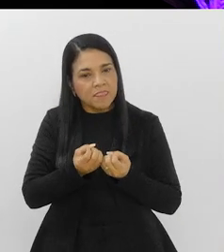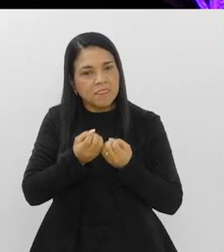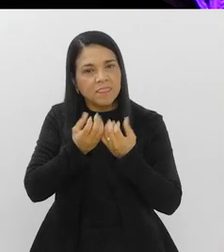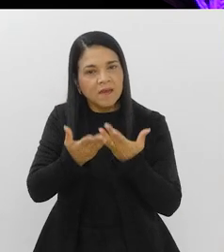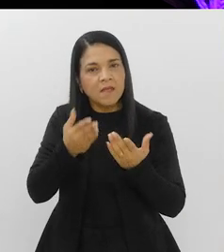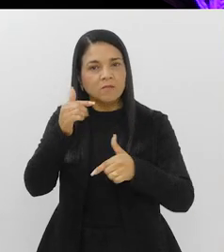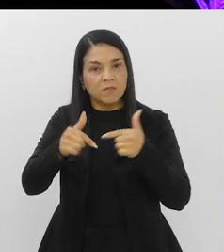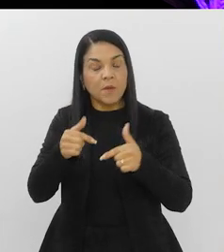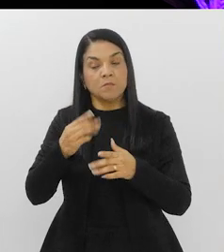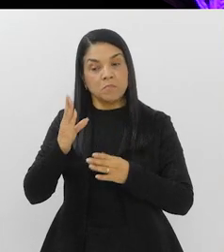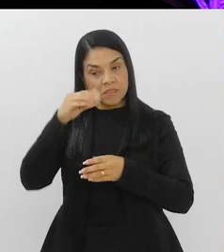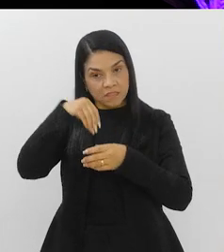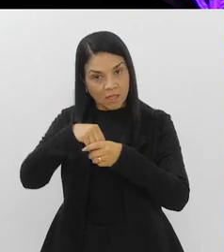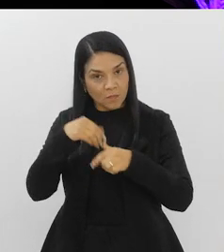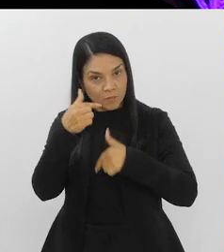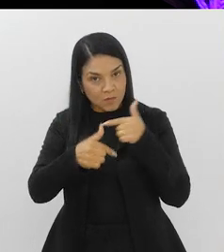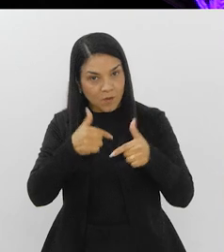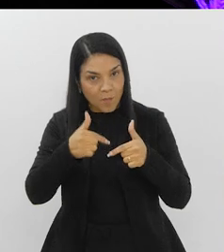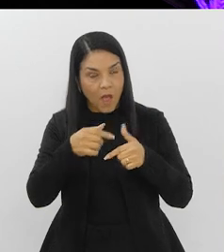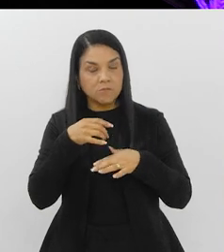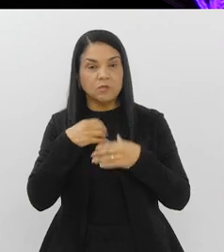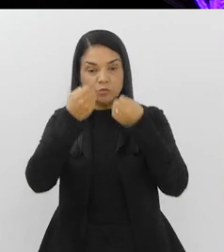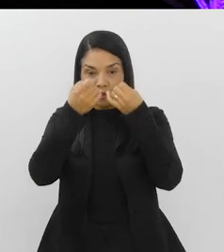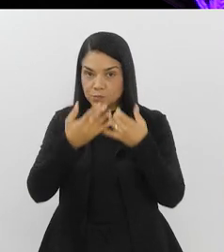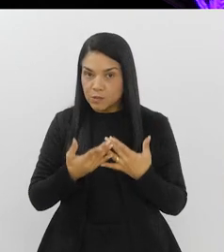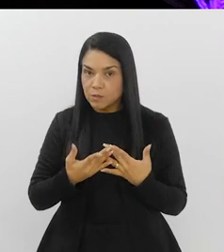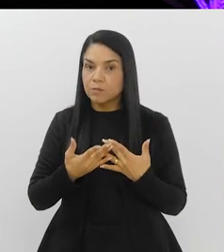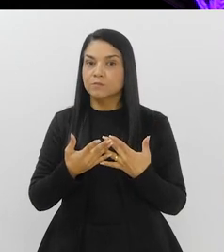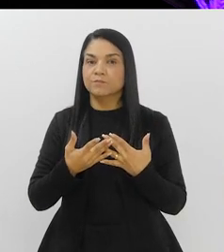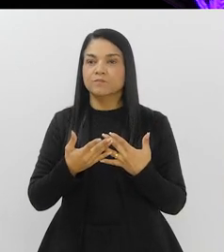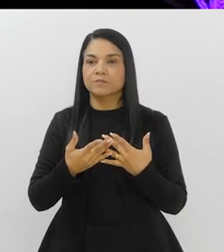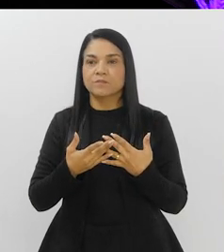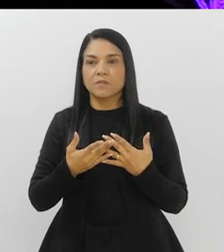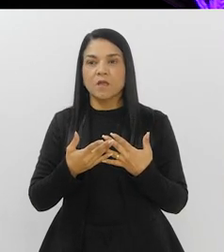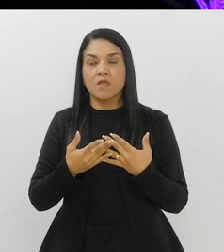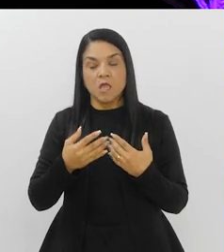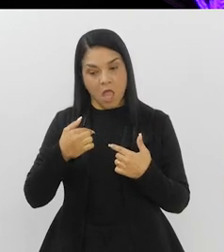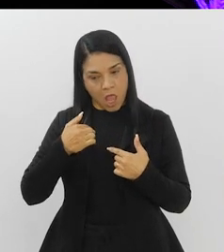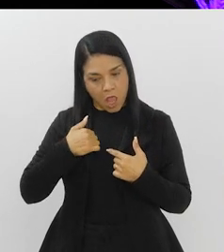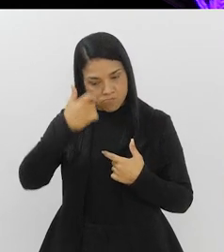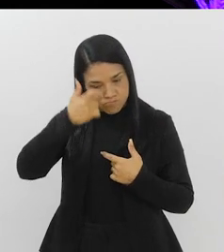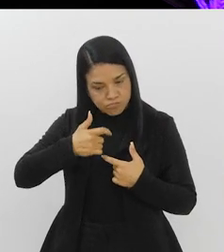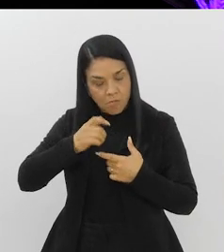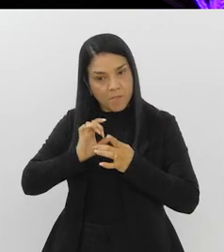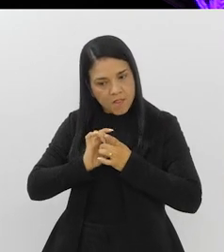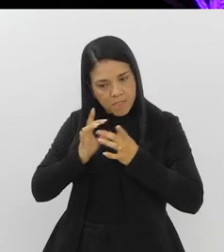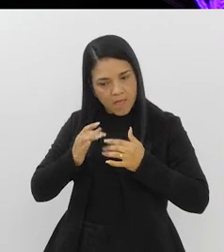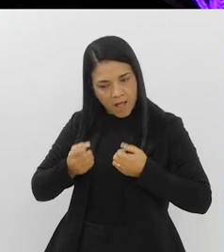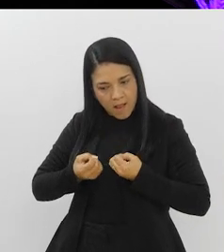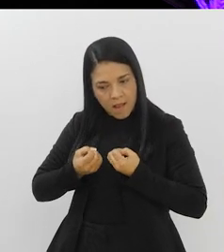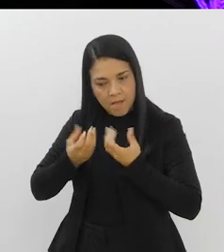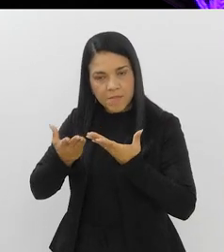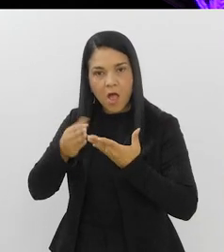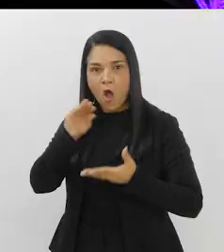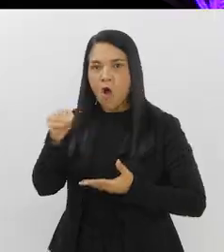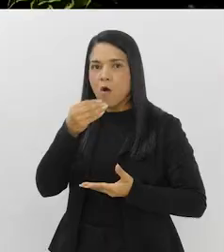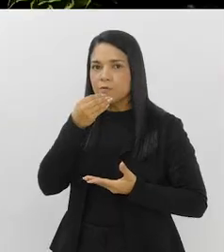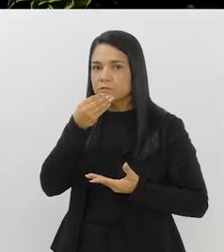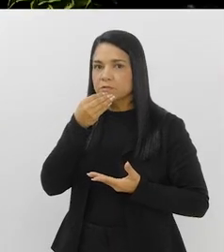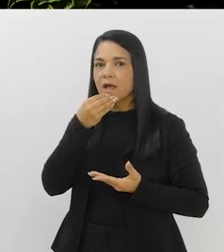eu sempre lá no meu trabalho eu falo muito sobre isso falo olha me deixem entregar que eu vou entregar